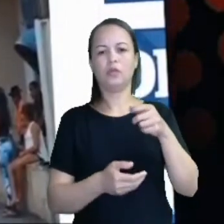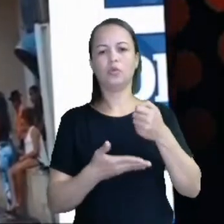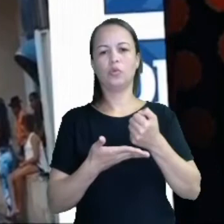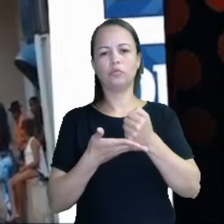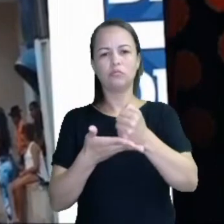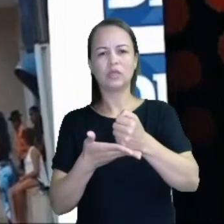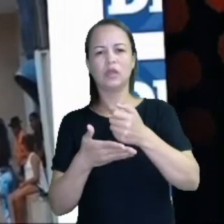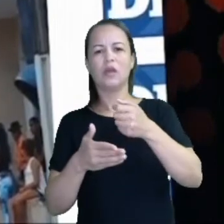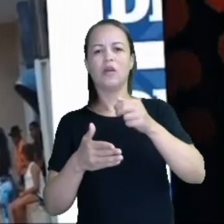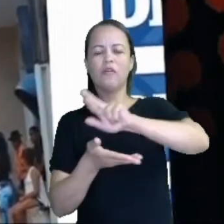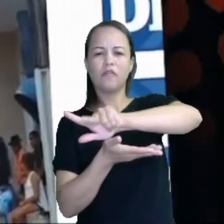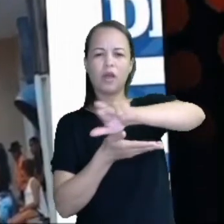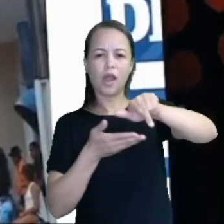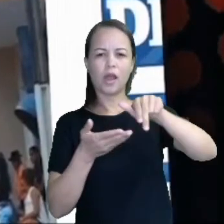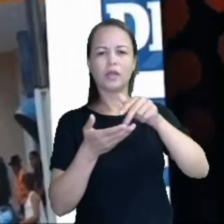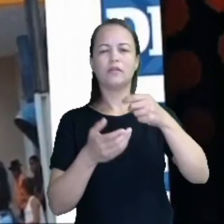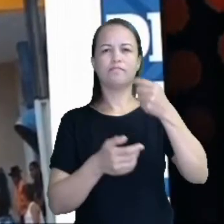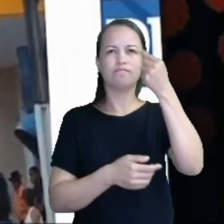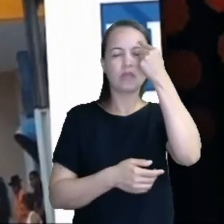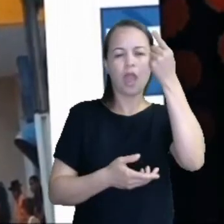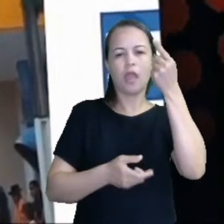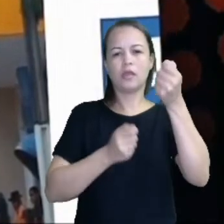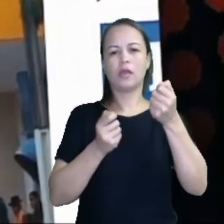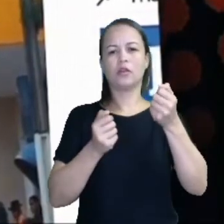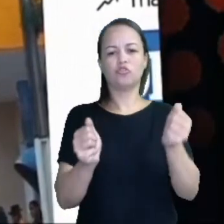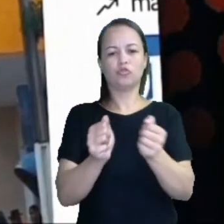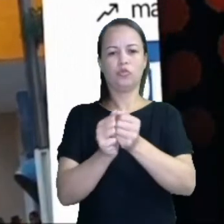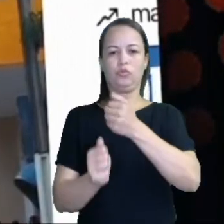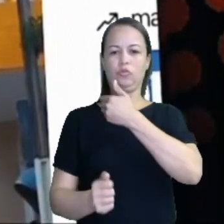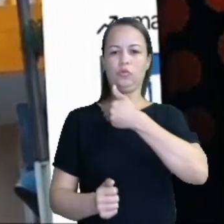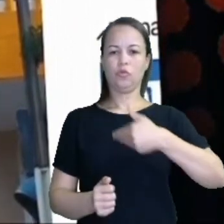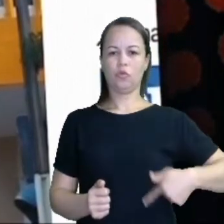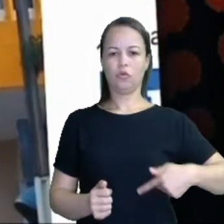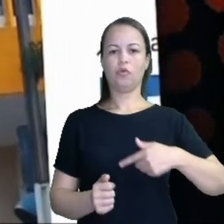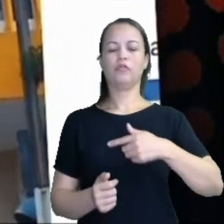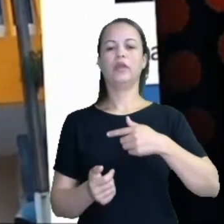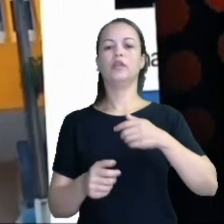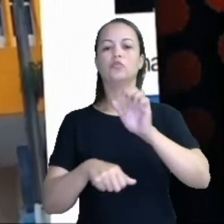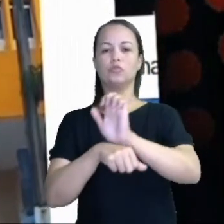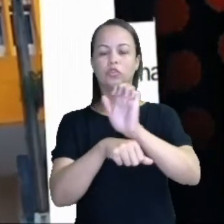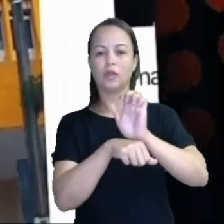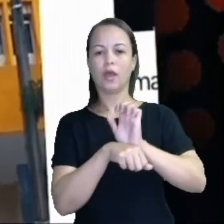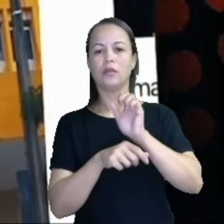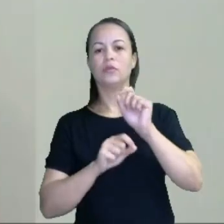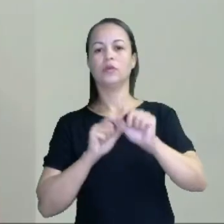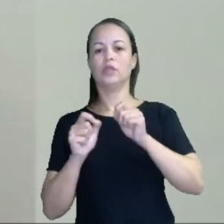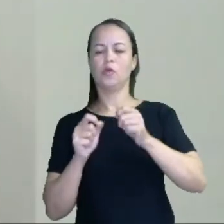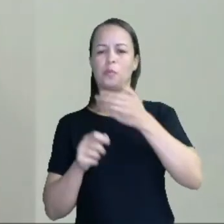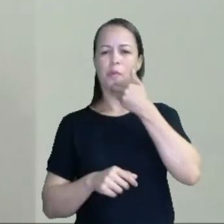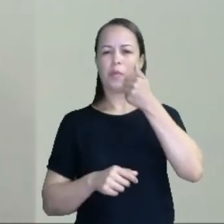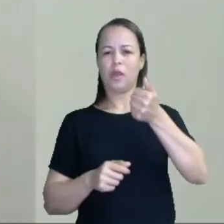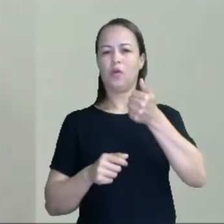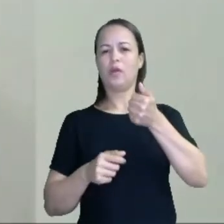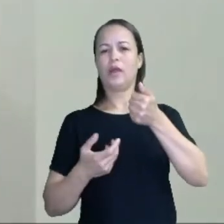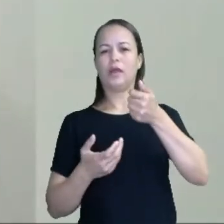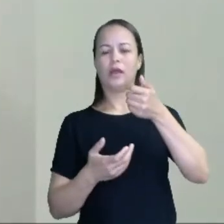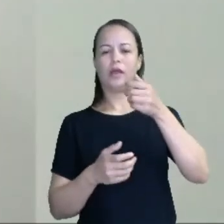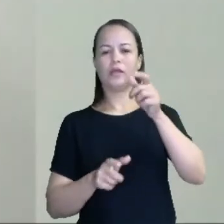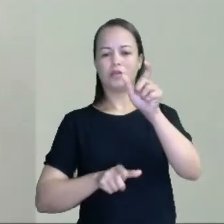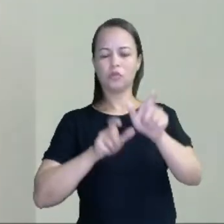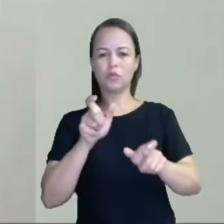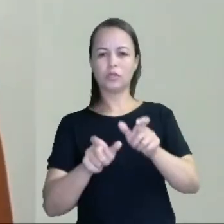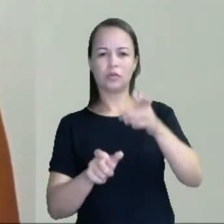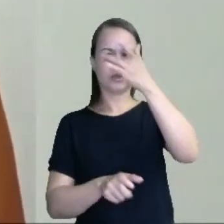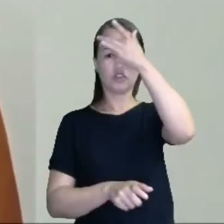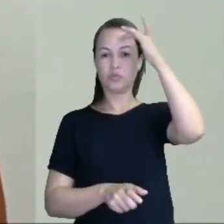realmente tocada essa ideia, né, com o governo do estado, e a gente vem tendo essa conversa constante para a gente melhorar a assistência para o cidadão de Vitória,